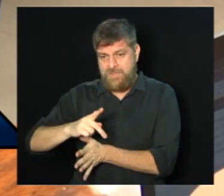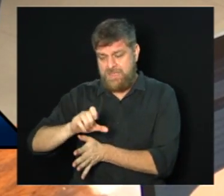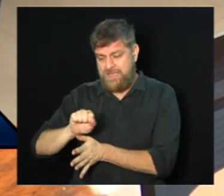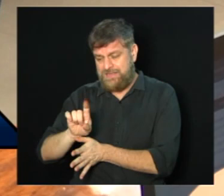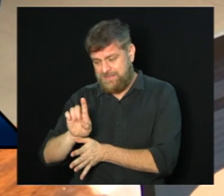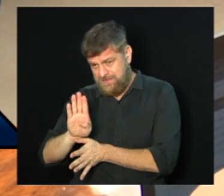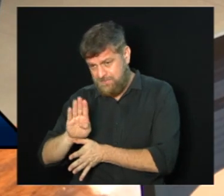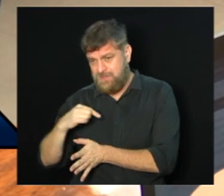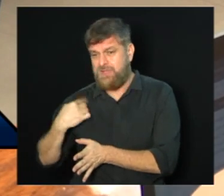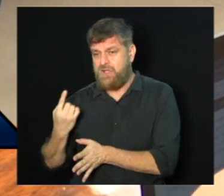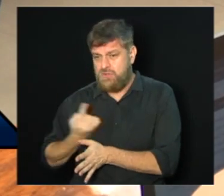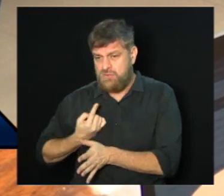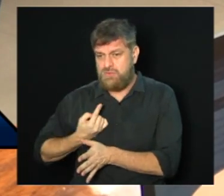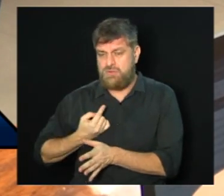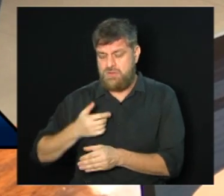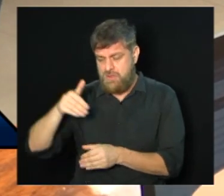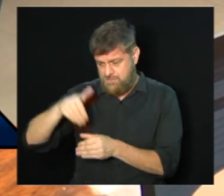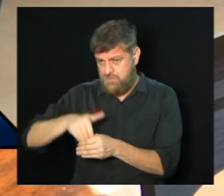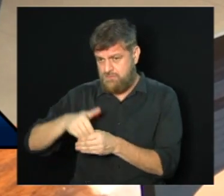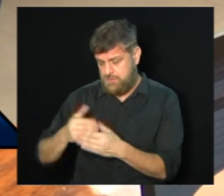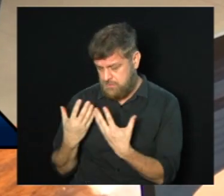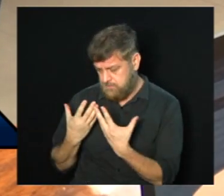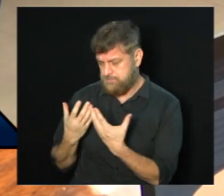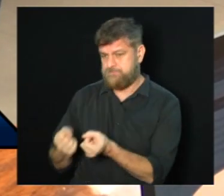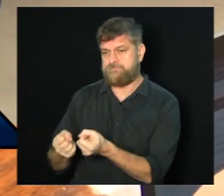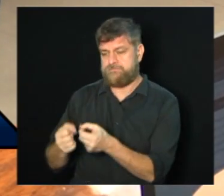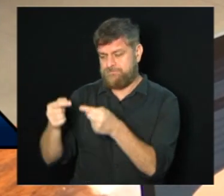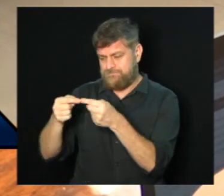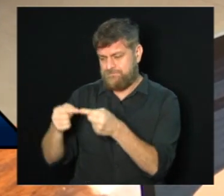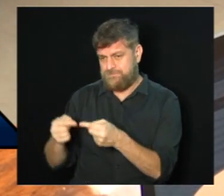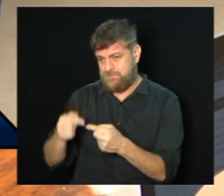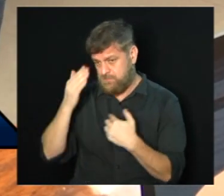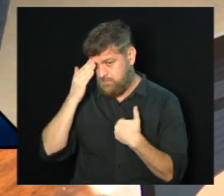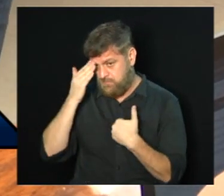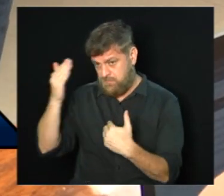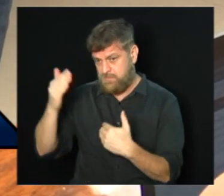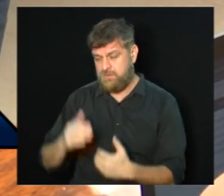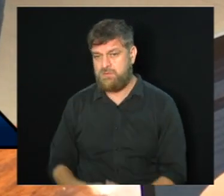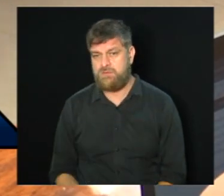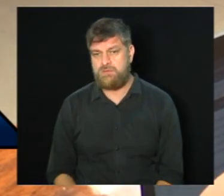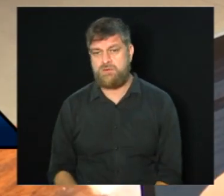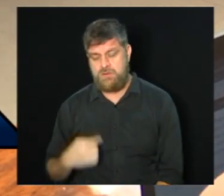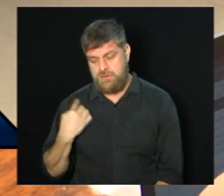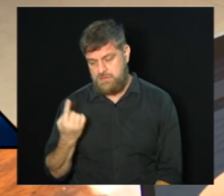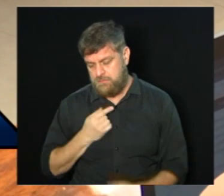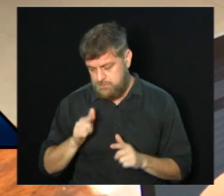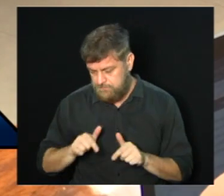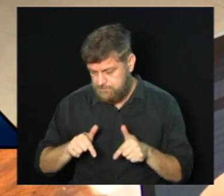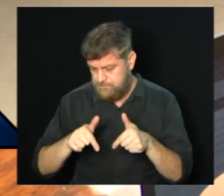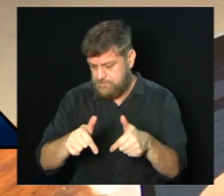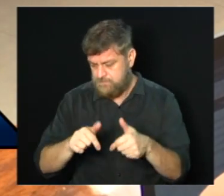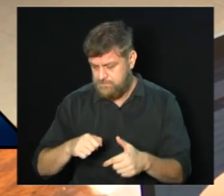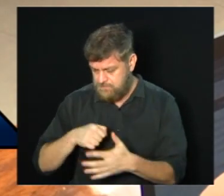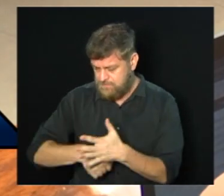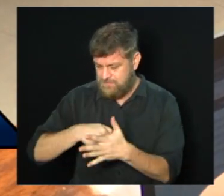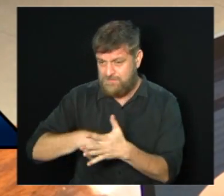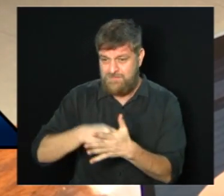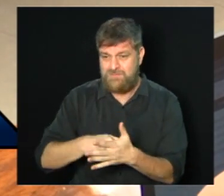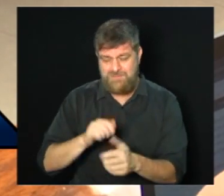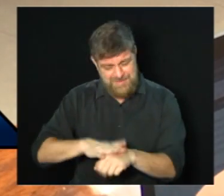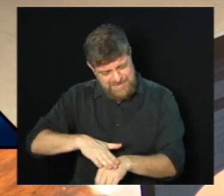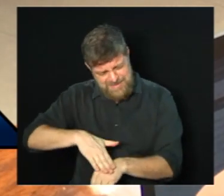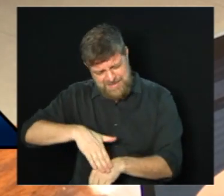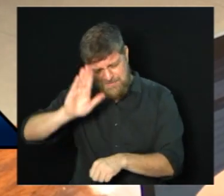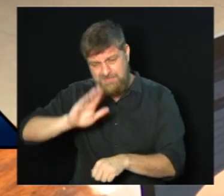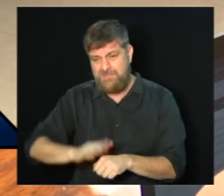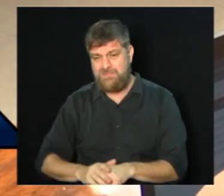dúvida alguma, a gente é favorável a esse projeto. Então, muito obrigado aí pela parte que nós continuamos nessa empreitada, que cada vez mais